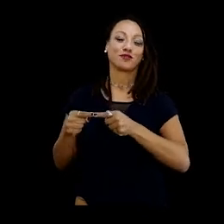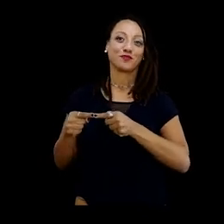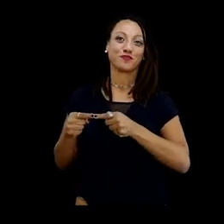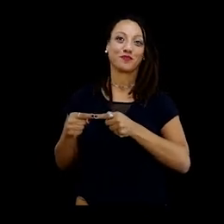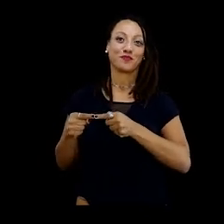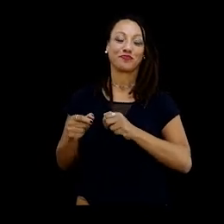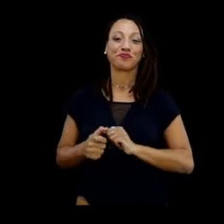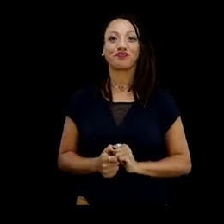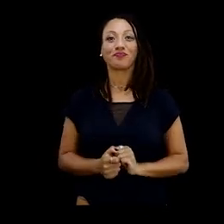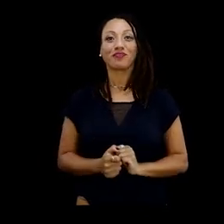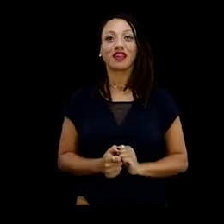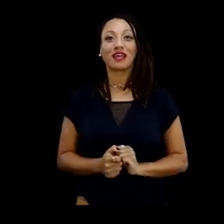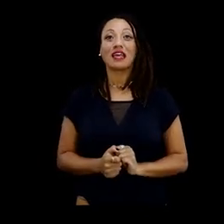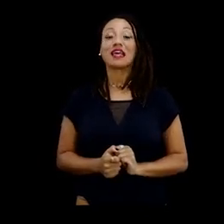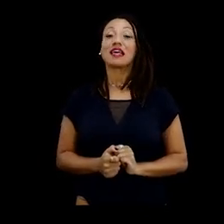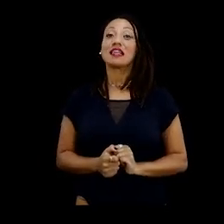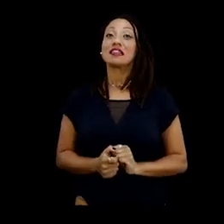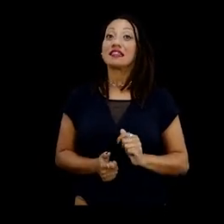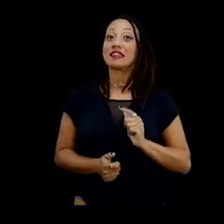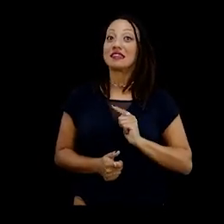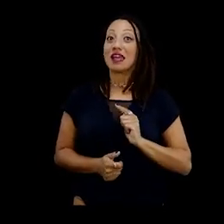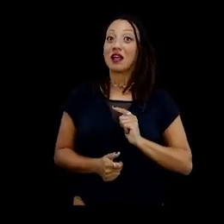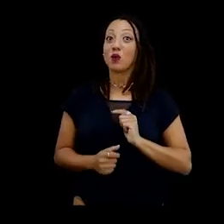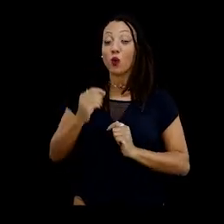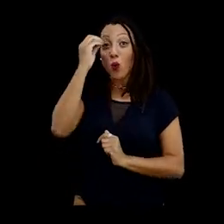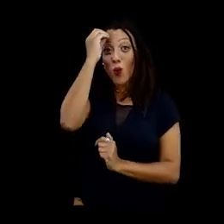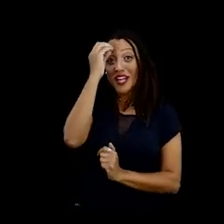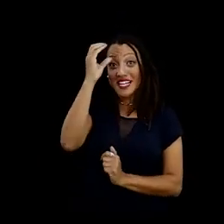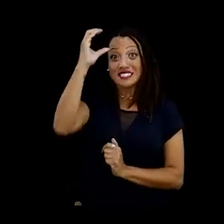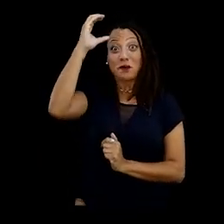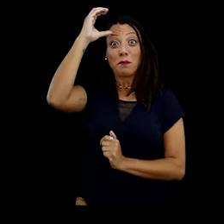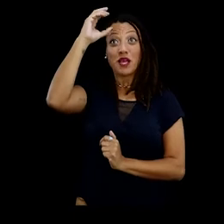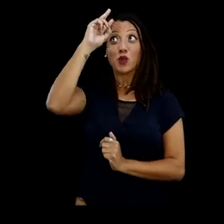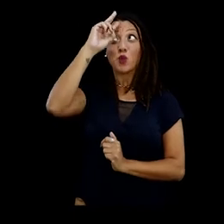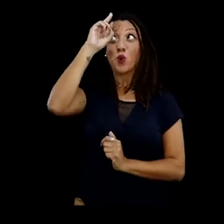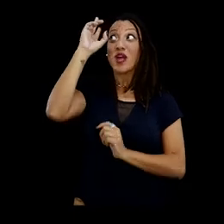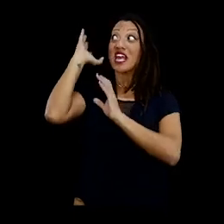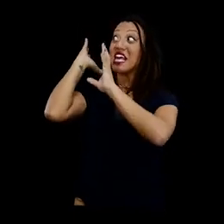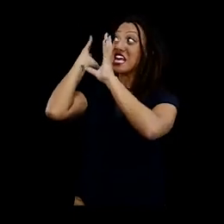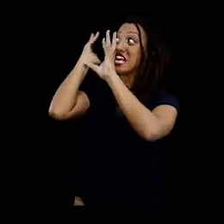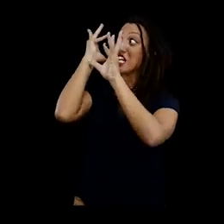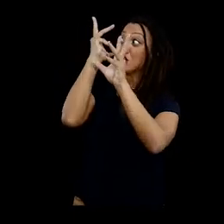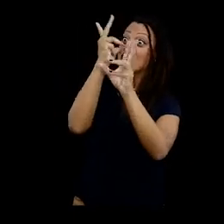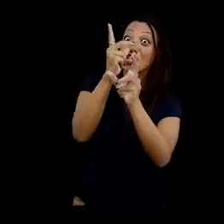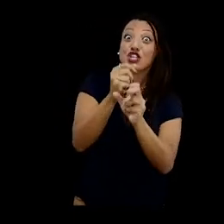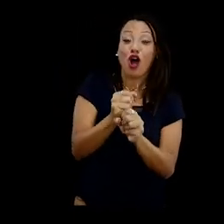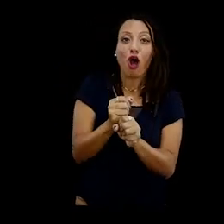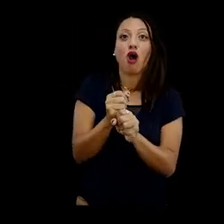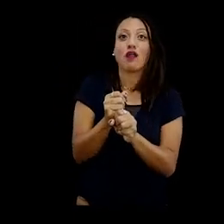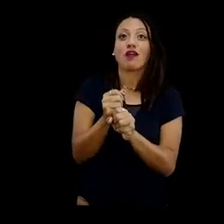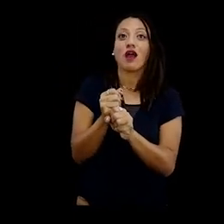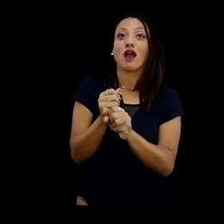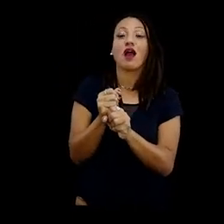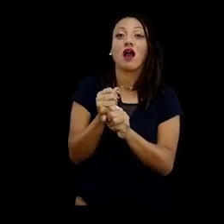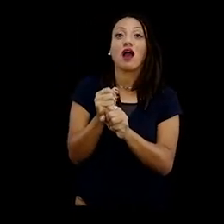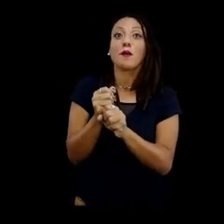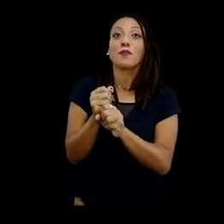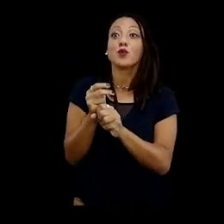conhecimento que, sendo histórico e tendo uma historicidade, nos